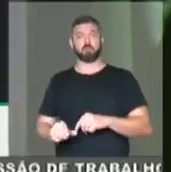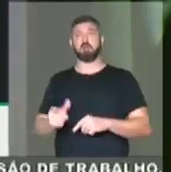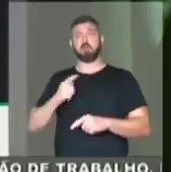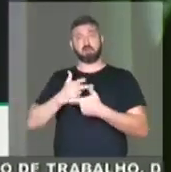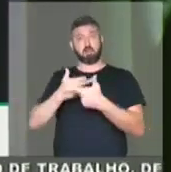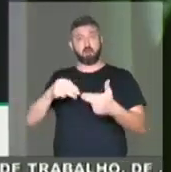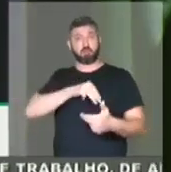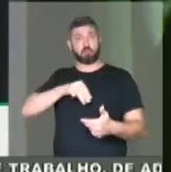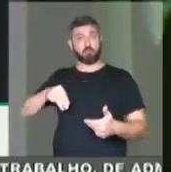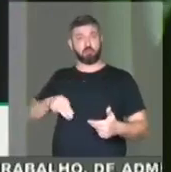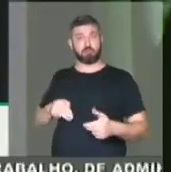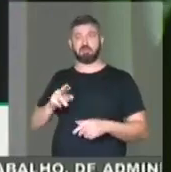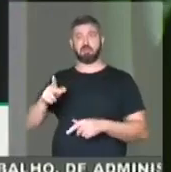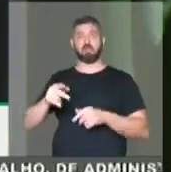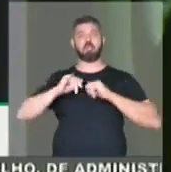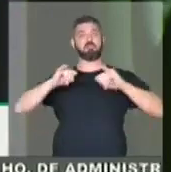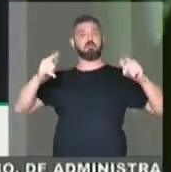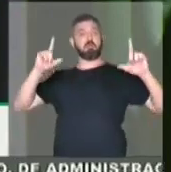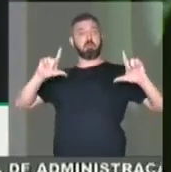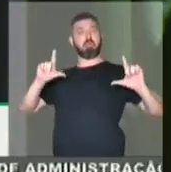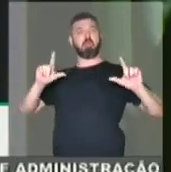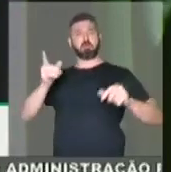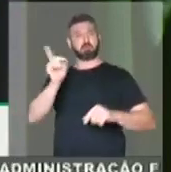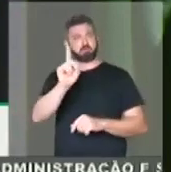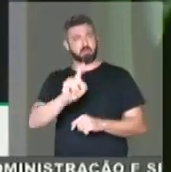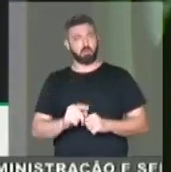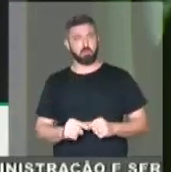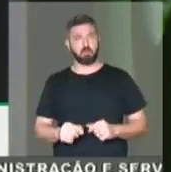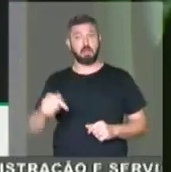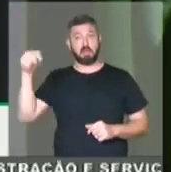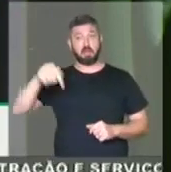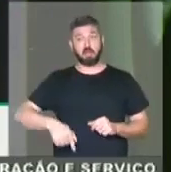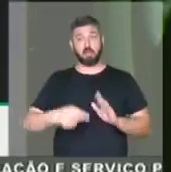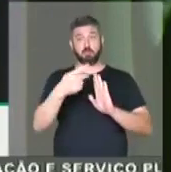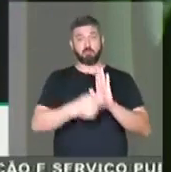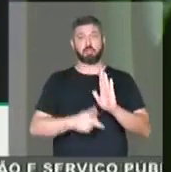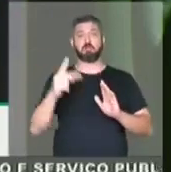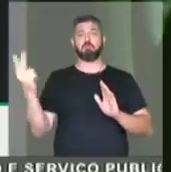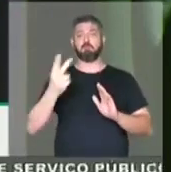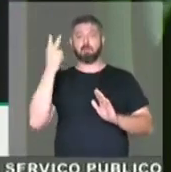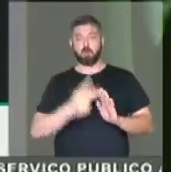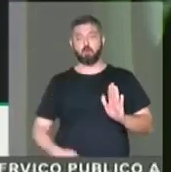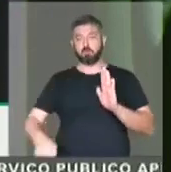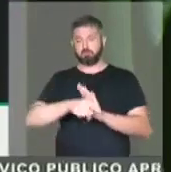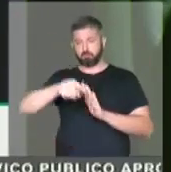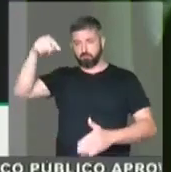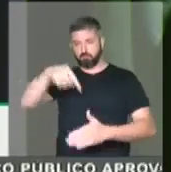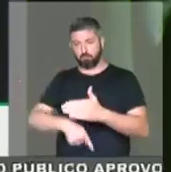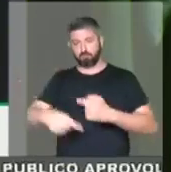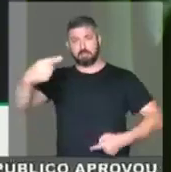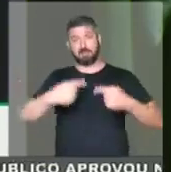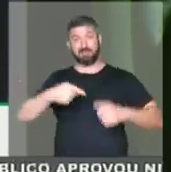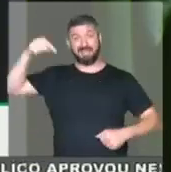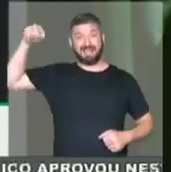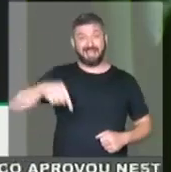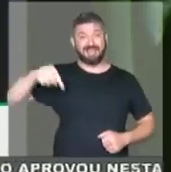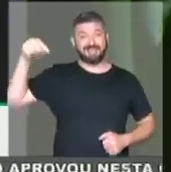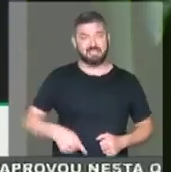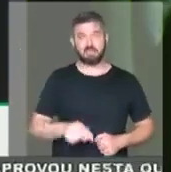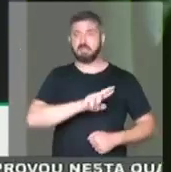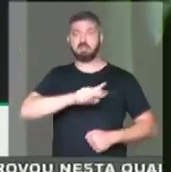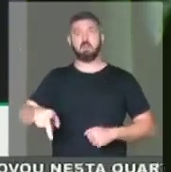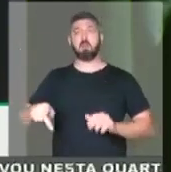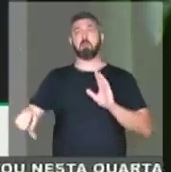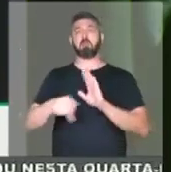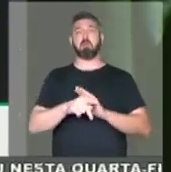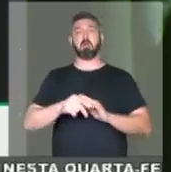fazer que não propaganda da sua própria imagem. O projeto aprovado aqui é mérito do debate profundo que foi feito nessa casa e não mérito de